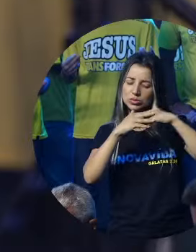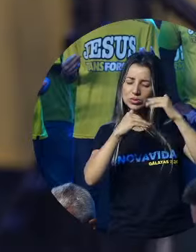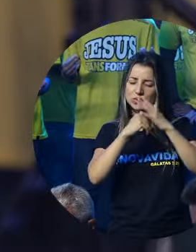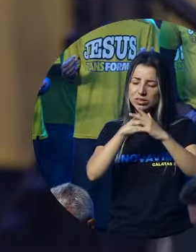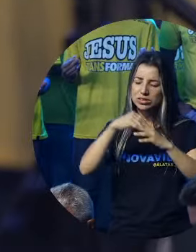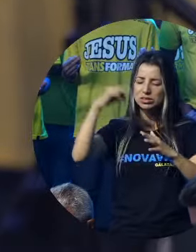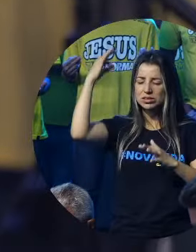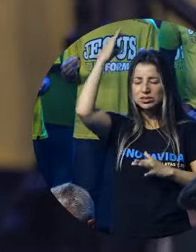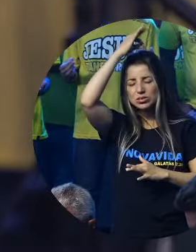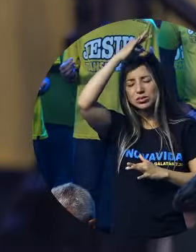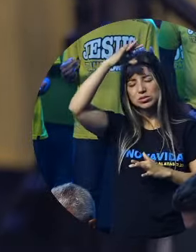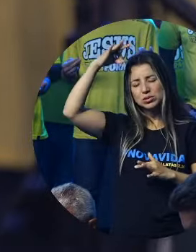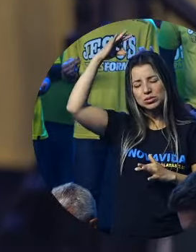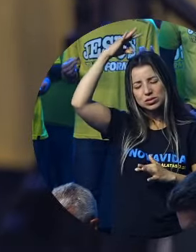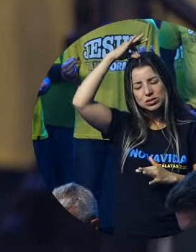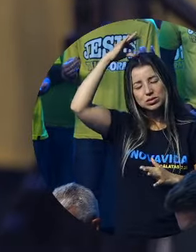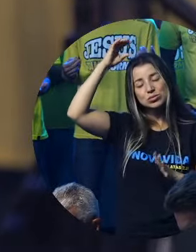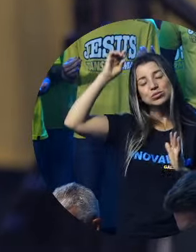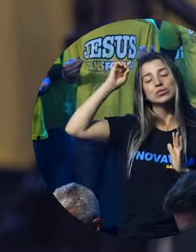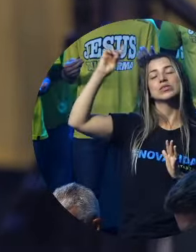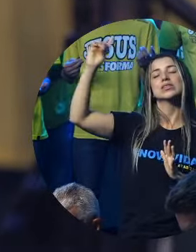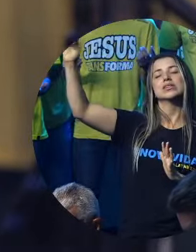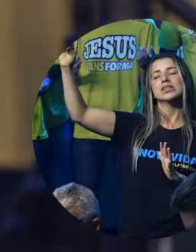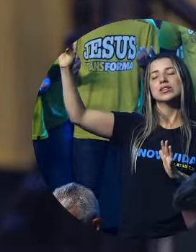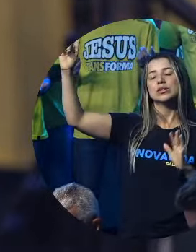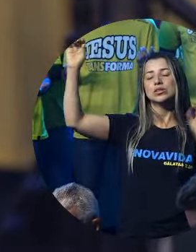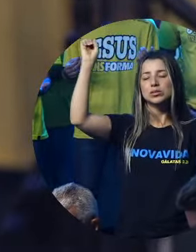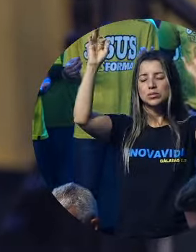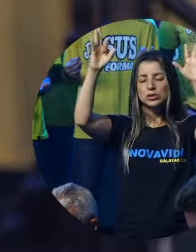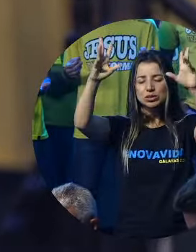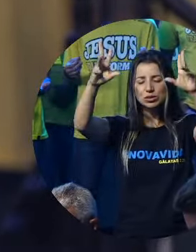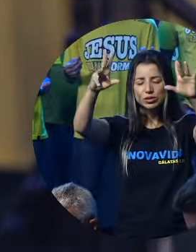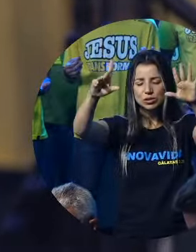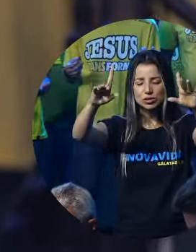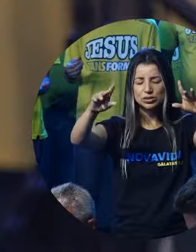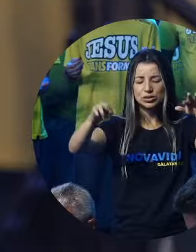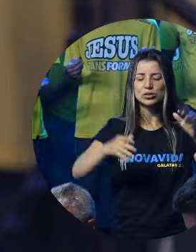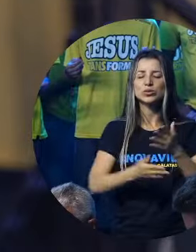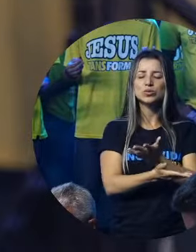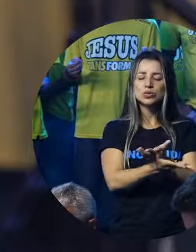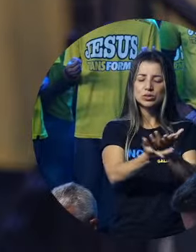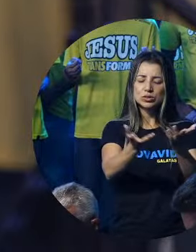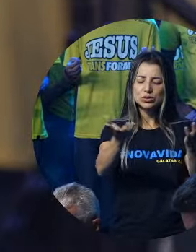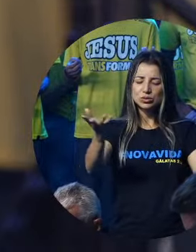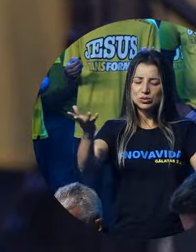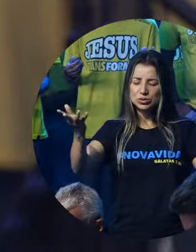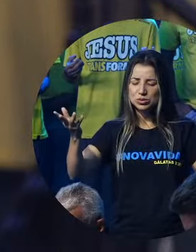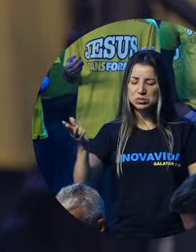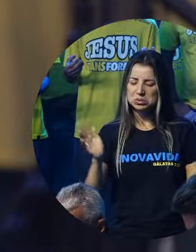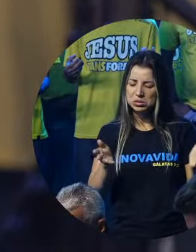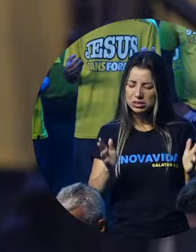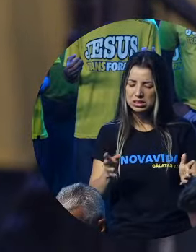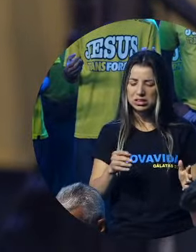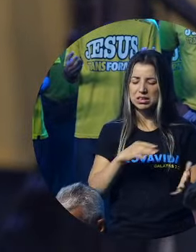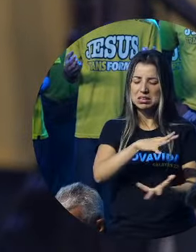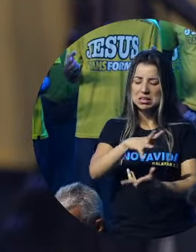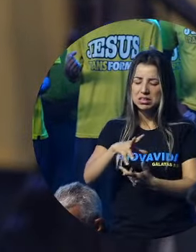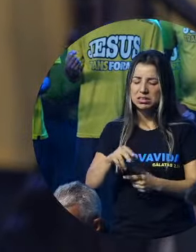do Espírito Santo de Deus, seja com todo o povo na face da terra, desde agora e para